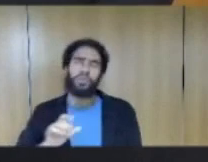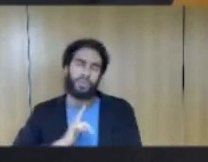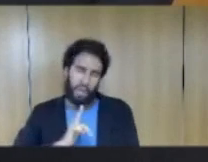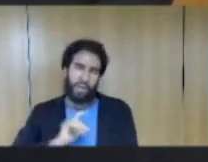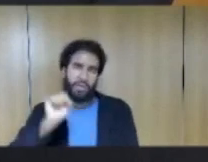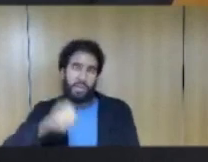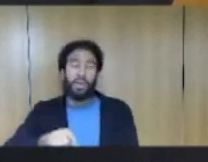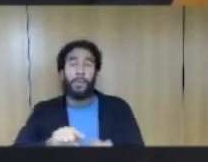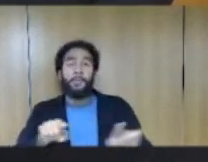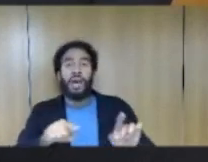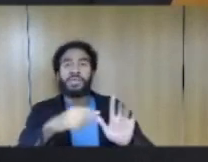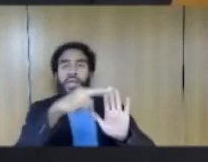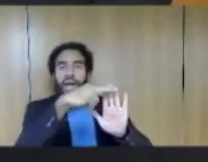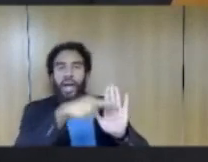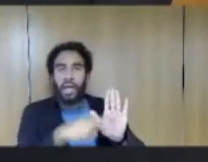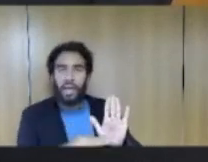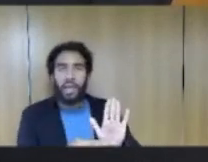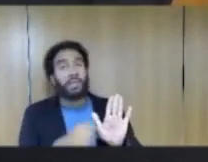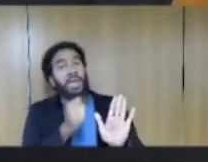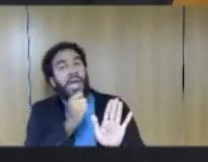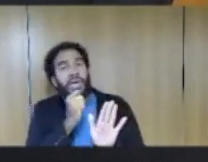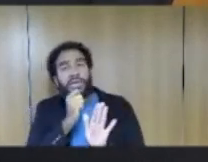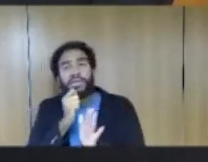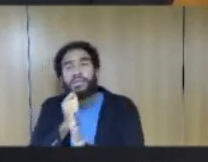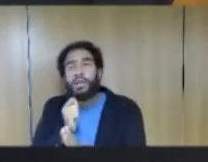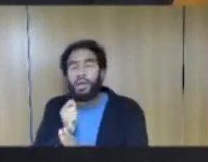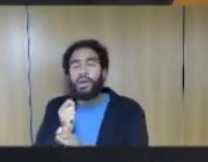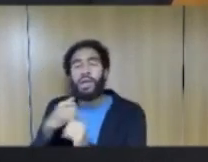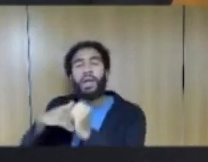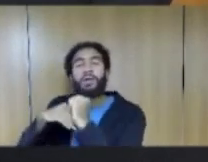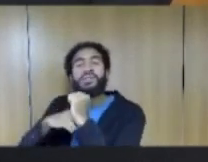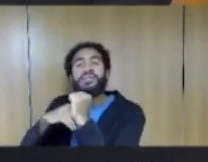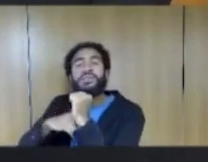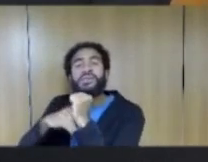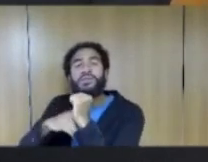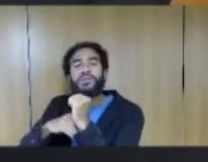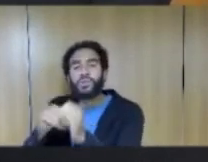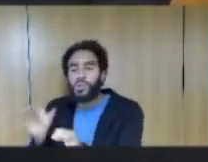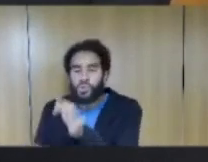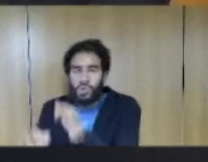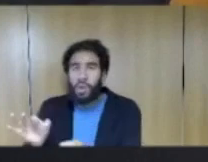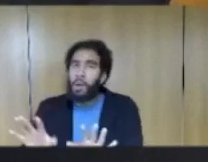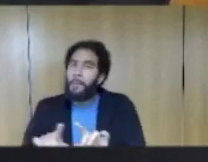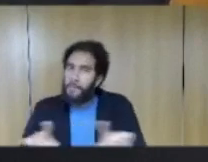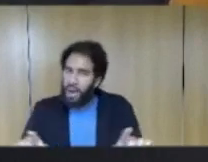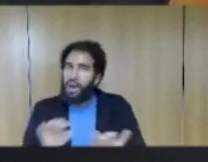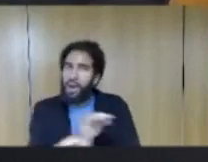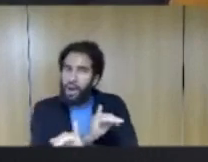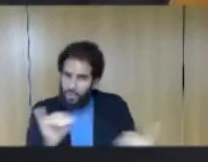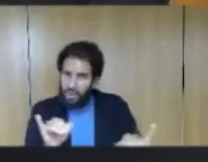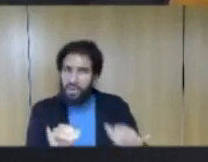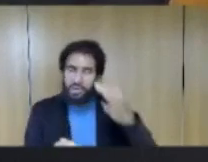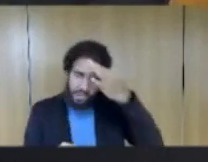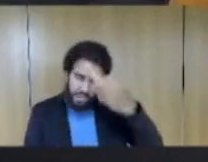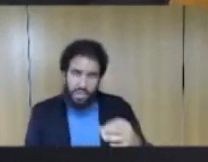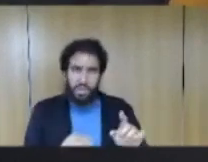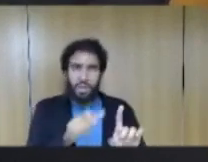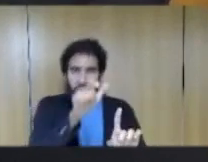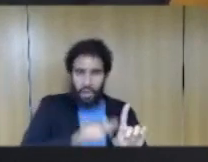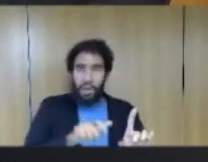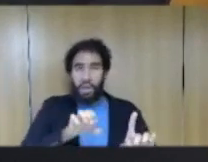cláusulas ainda permanecem sobre sigilo judicial mas posso afirmar que o senhor é o super